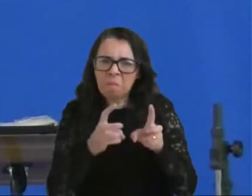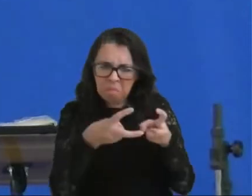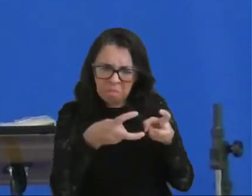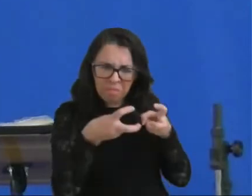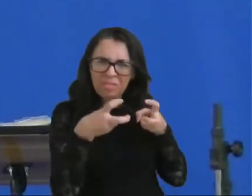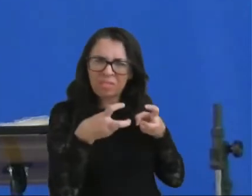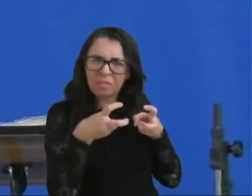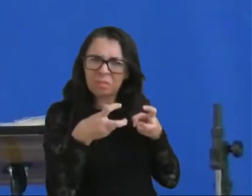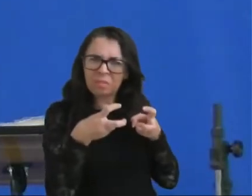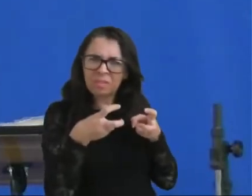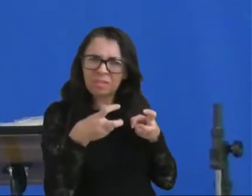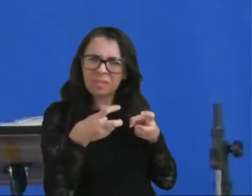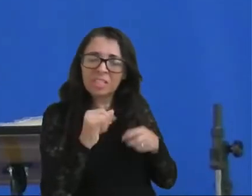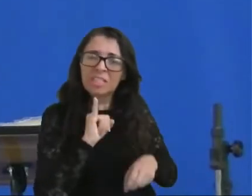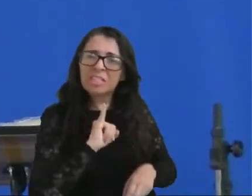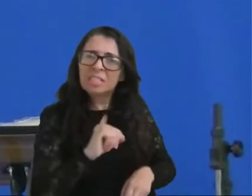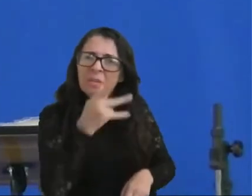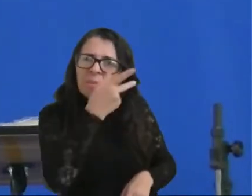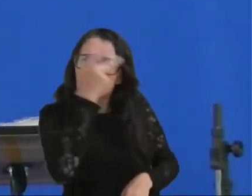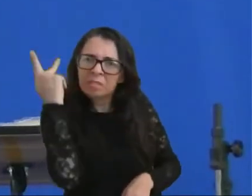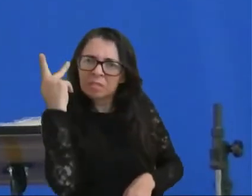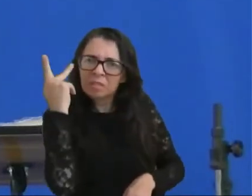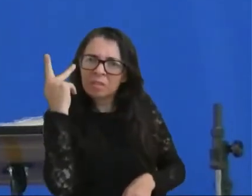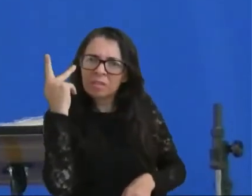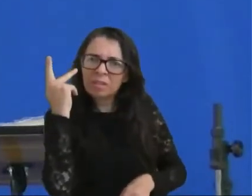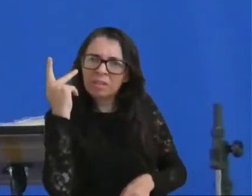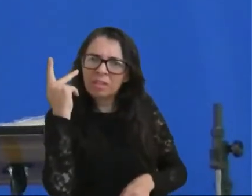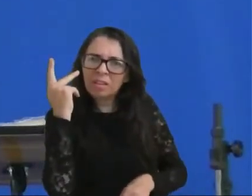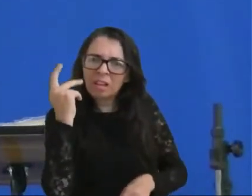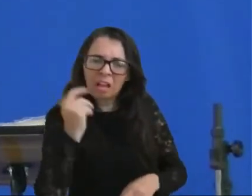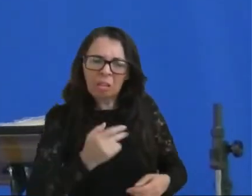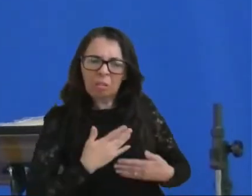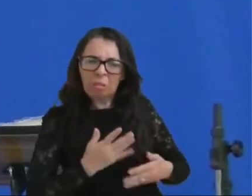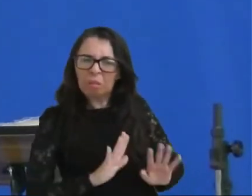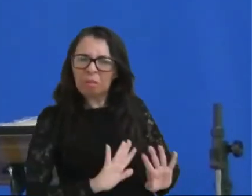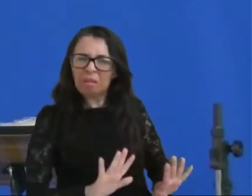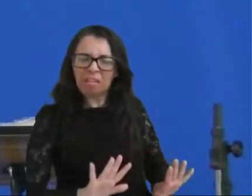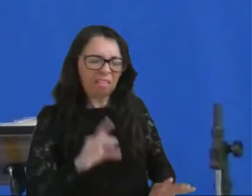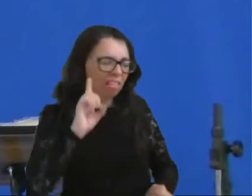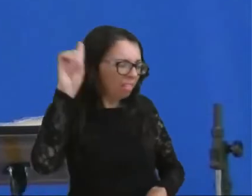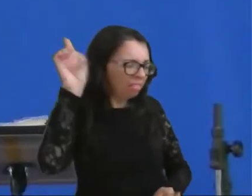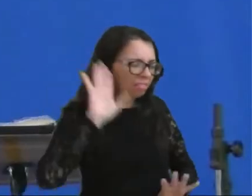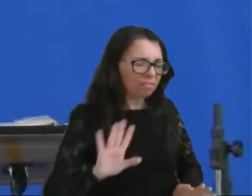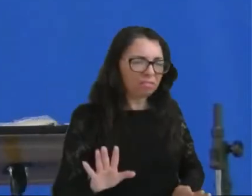esfriou, você precisa lembrar-se, arrepender e voltar ao Senhor.